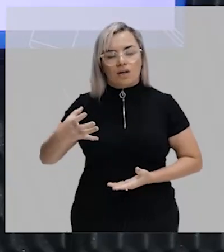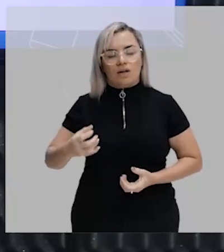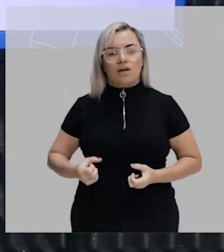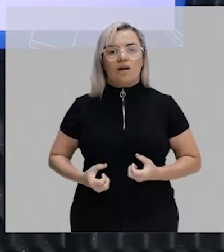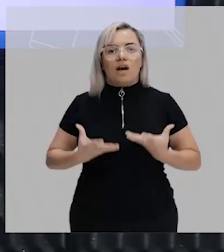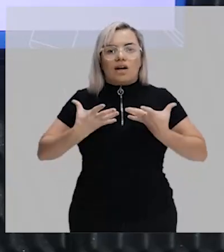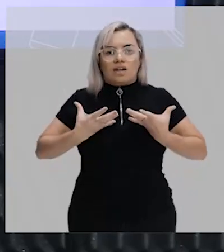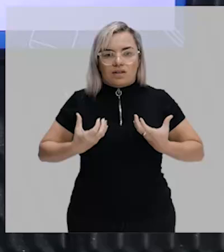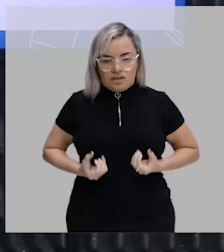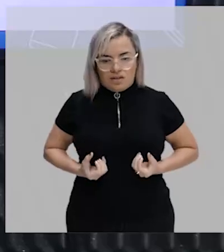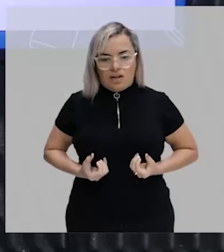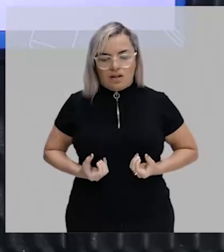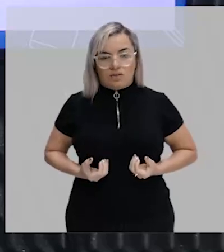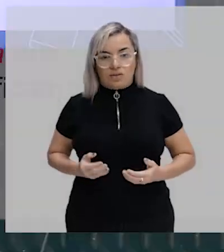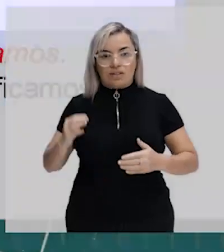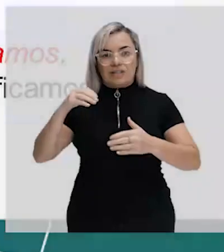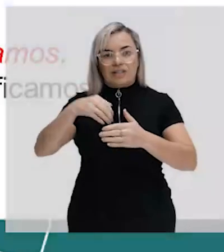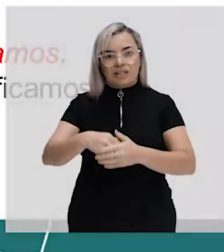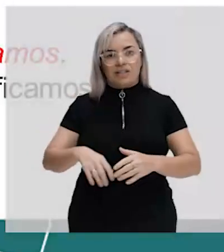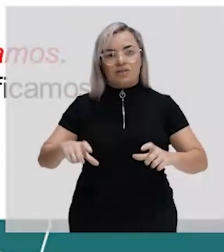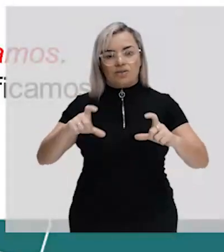dentro da minha oração.